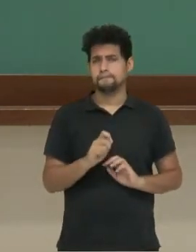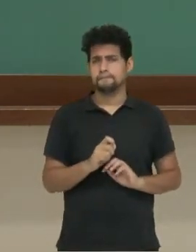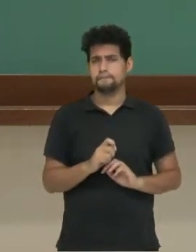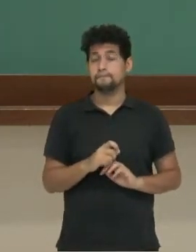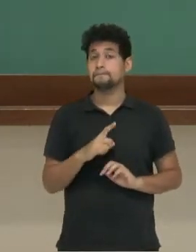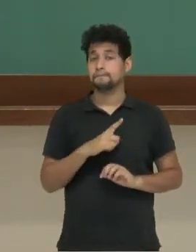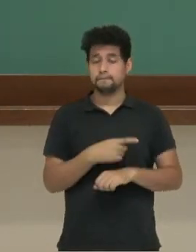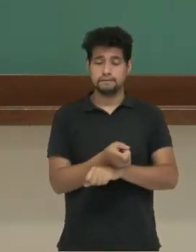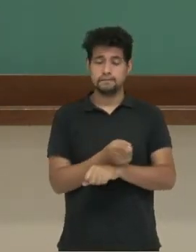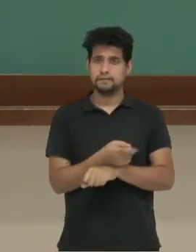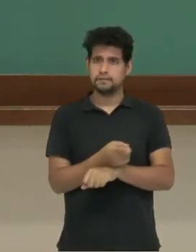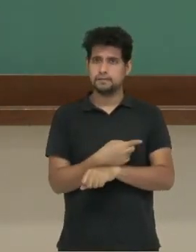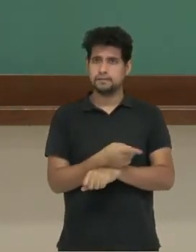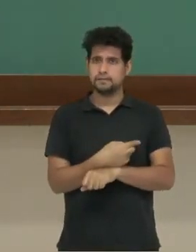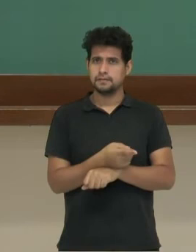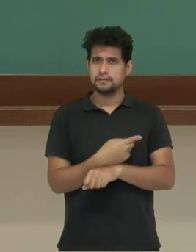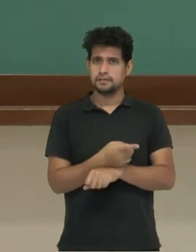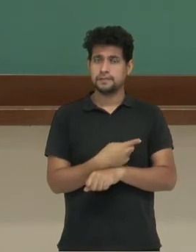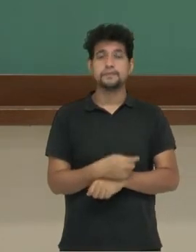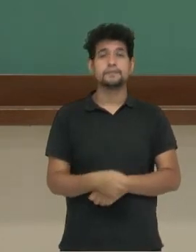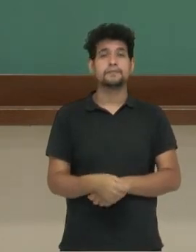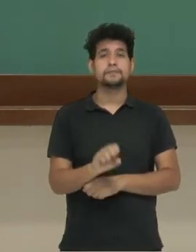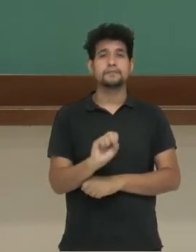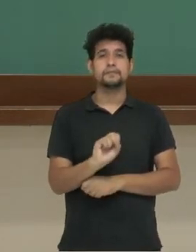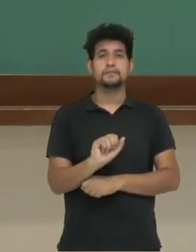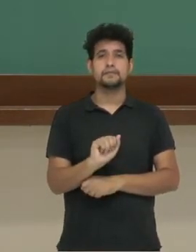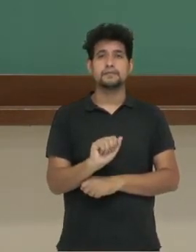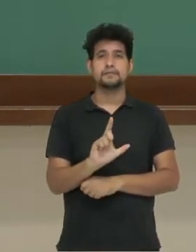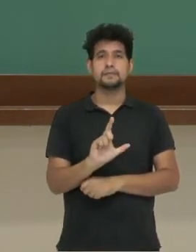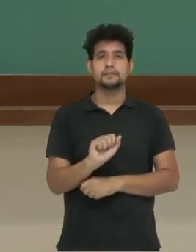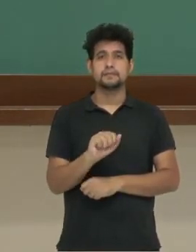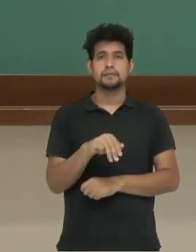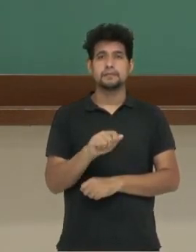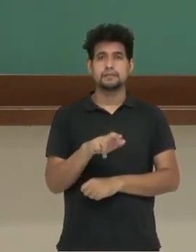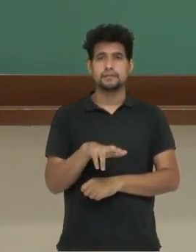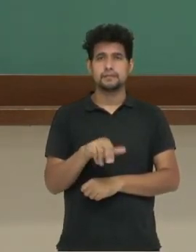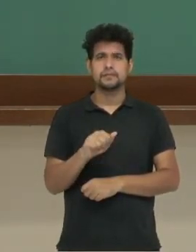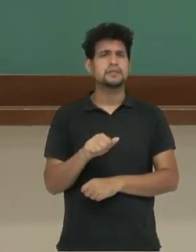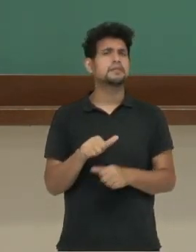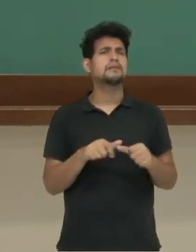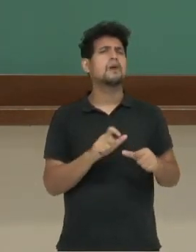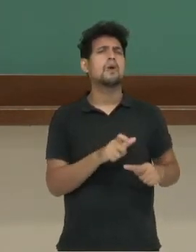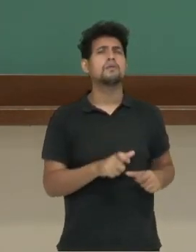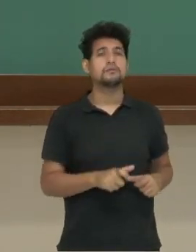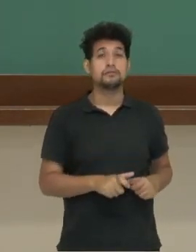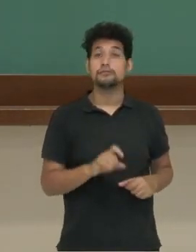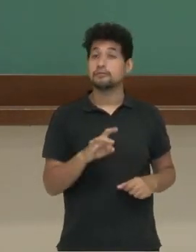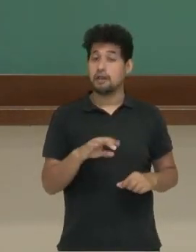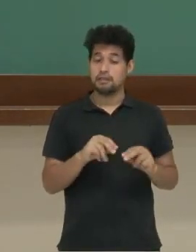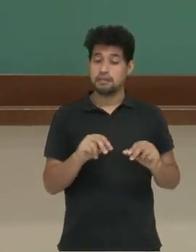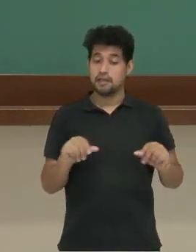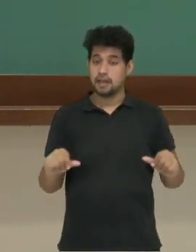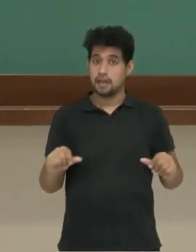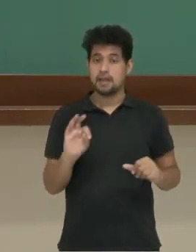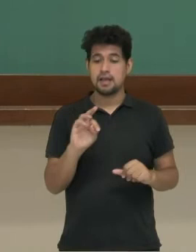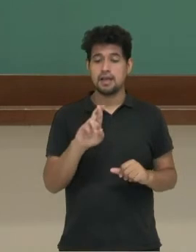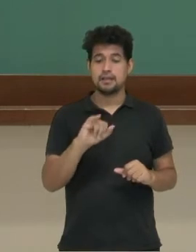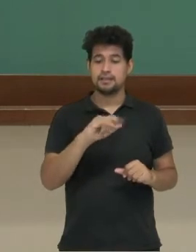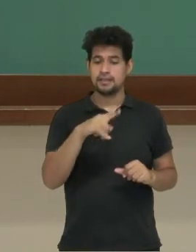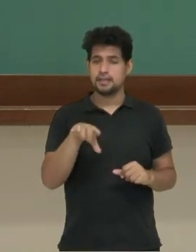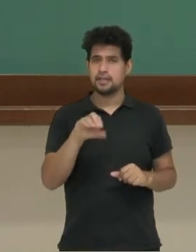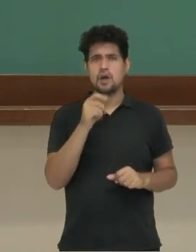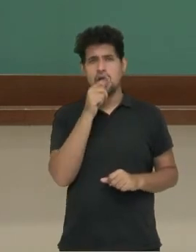a cauda. A salamandra, ela fica mais tempo no solo, né? O tritão, ele fica mais tempo na água,